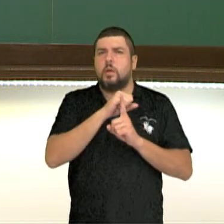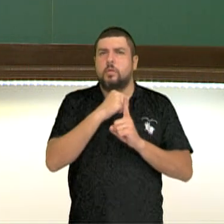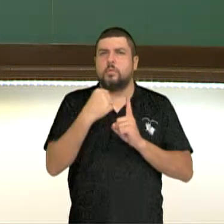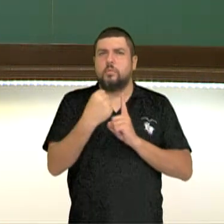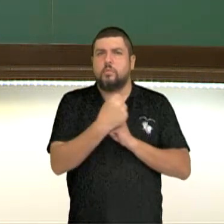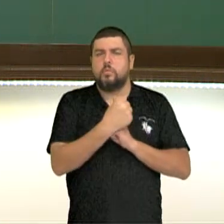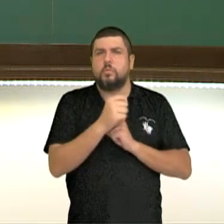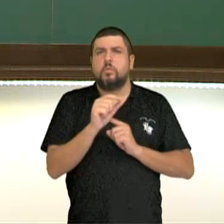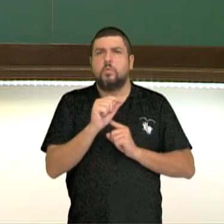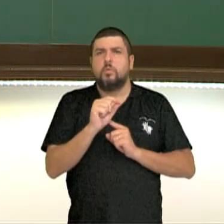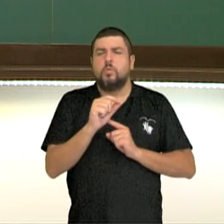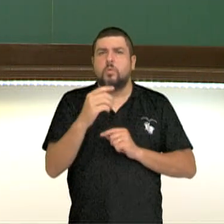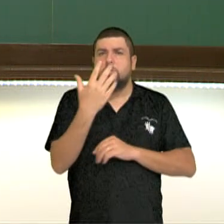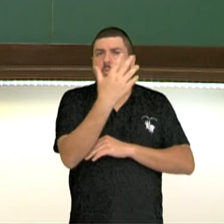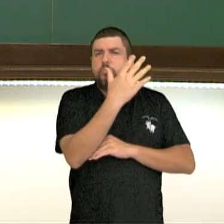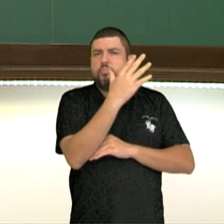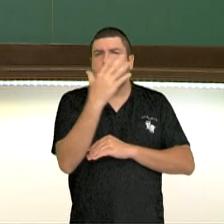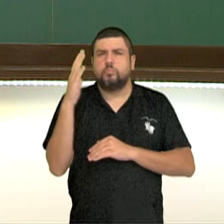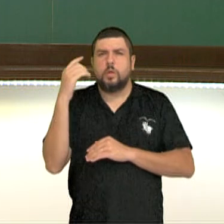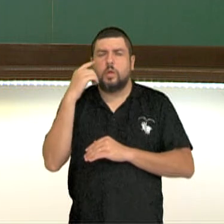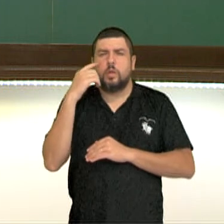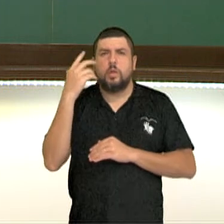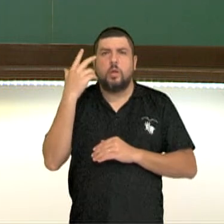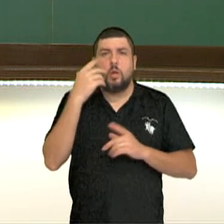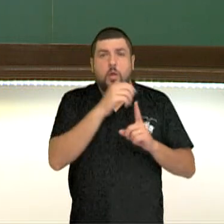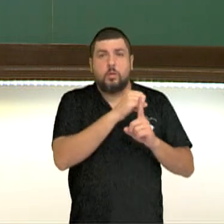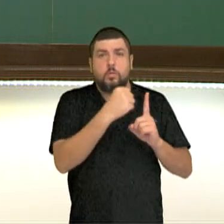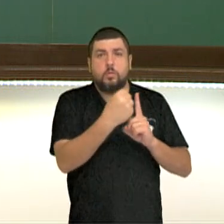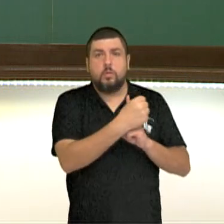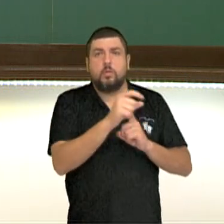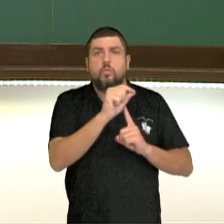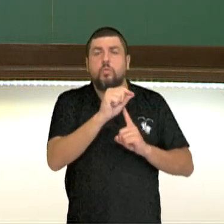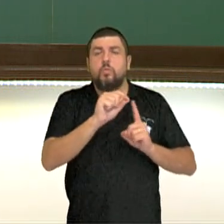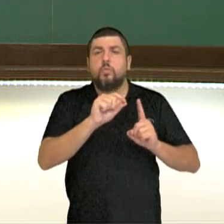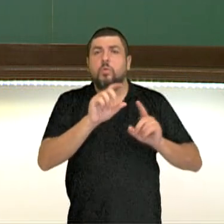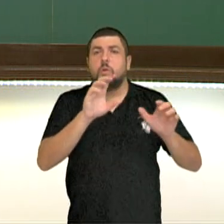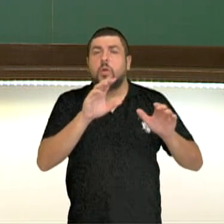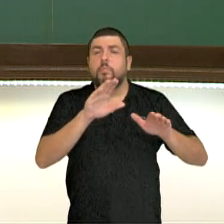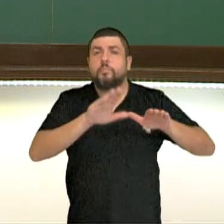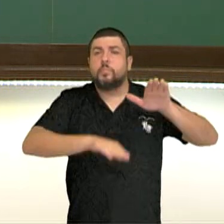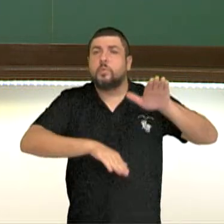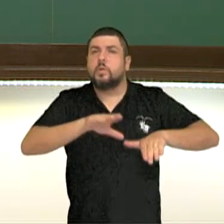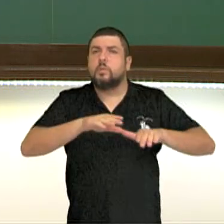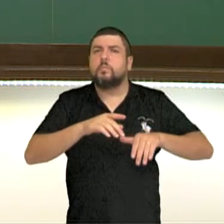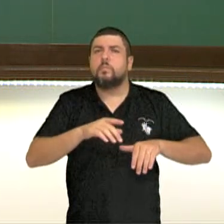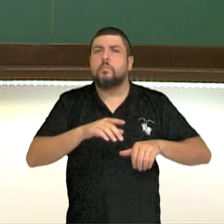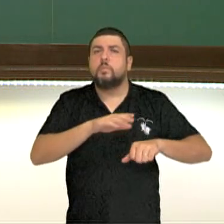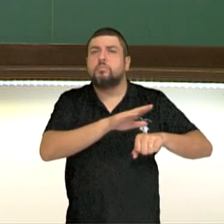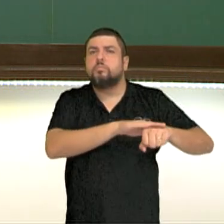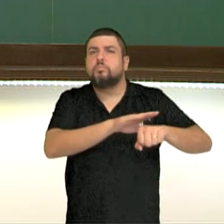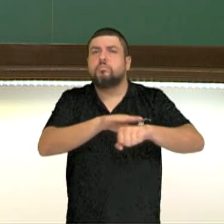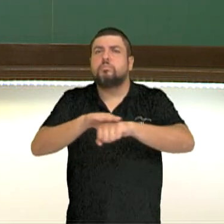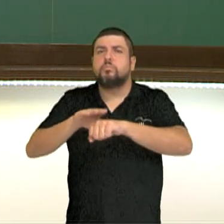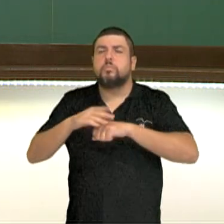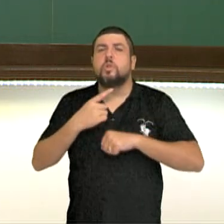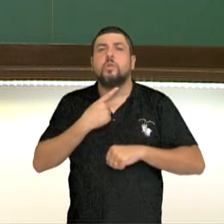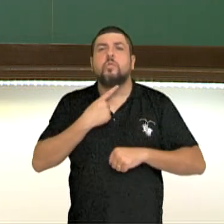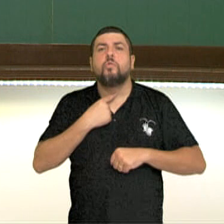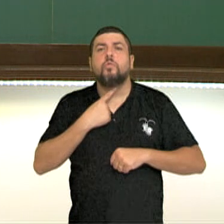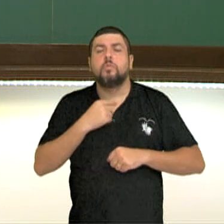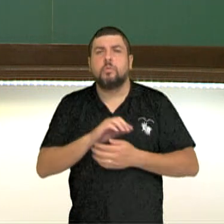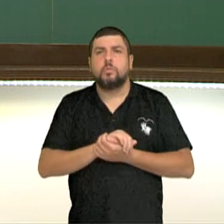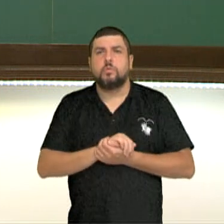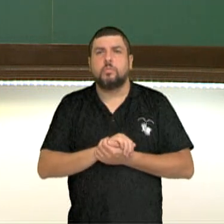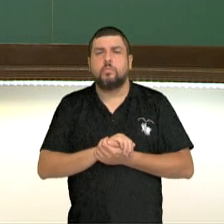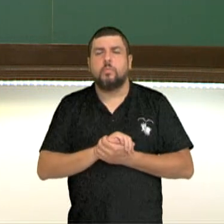por leis que independem da vontade do indivíduo. Ou seja, né, essas leis que ele vai chamar de fatos